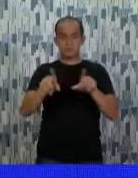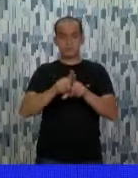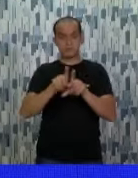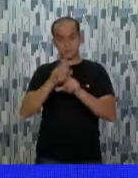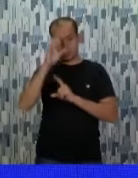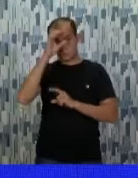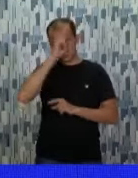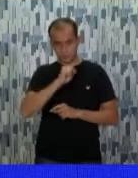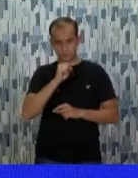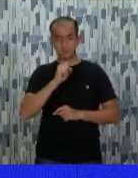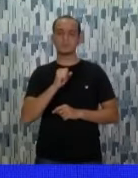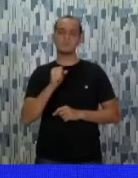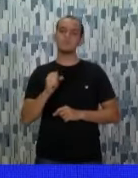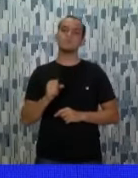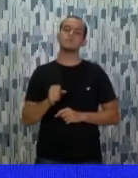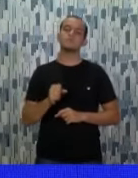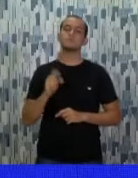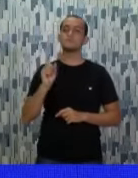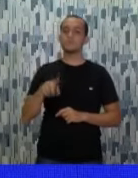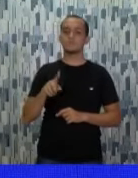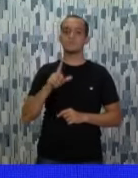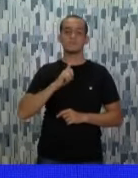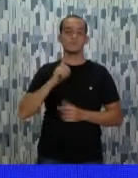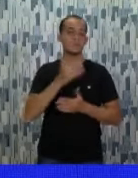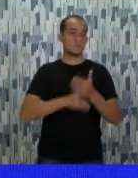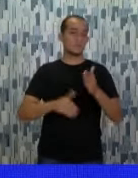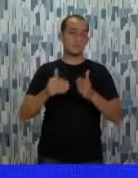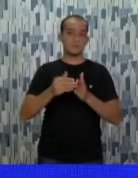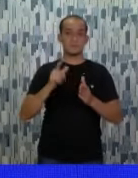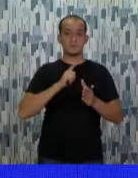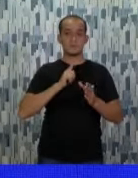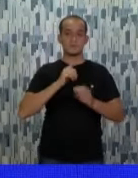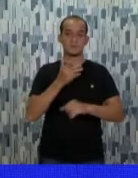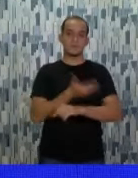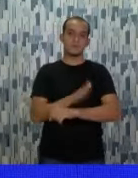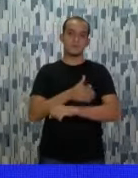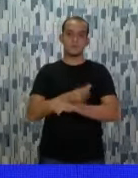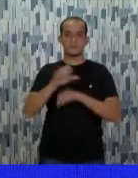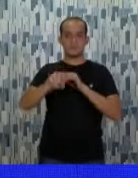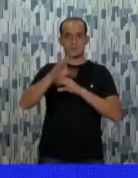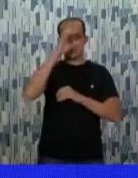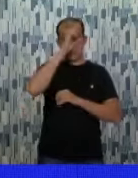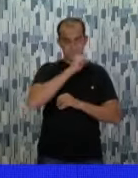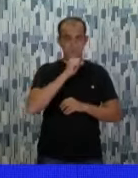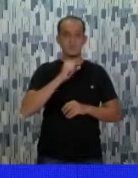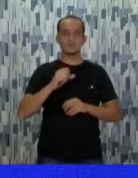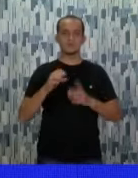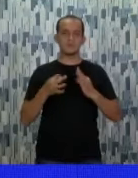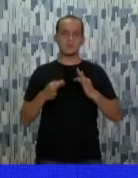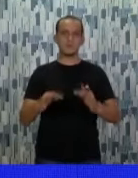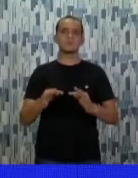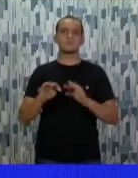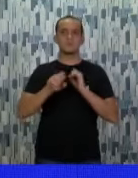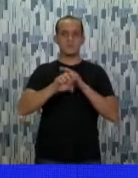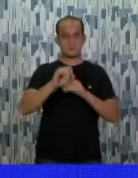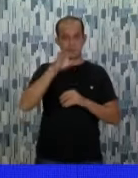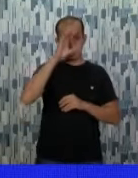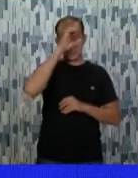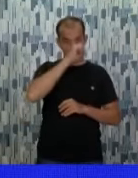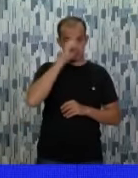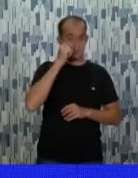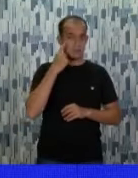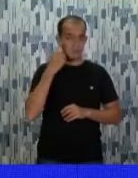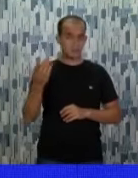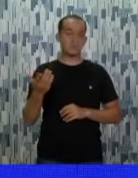aprender. Então, ou seja, é um binômio, toda vez que eu leio didática é ensinar e aprender. Então, técnicas de ensino e aprendizagem, olha